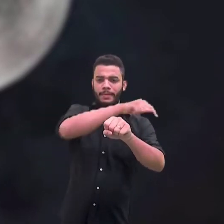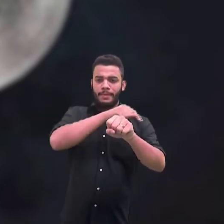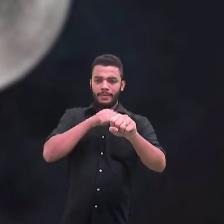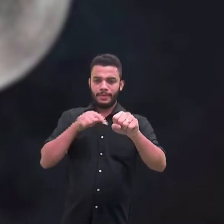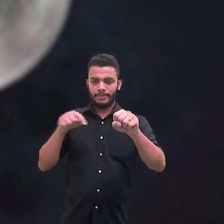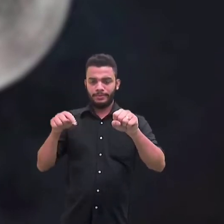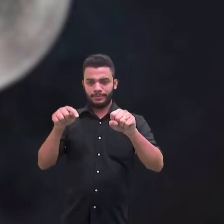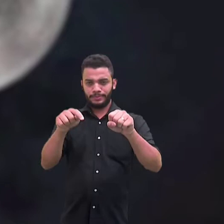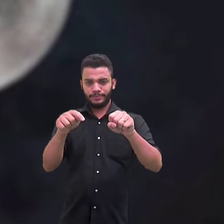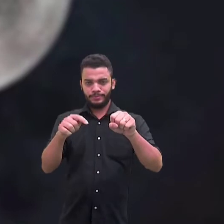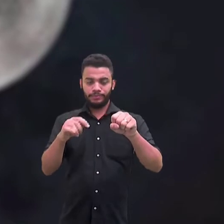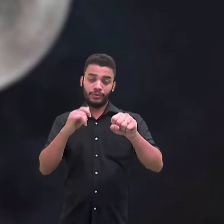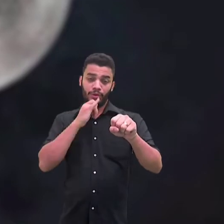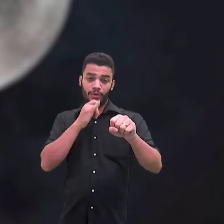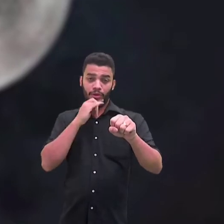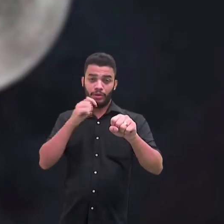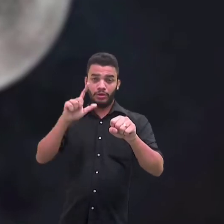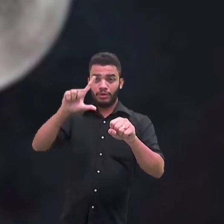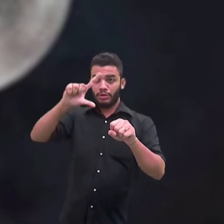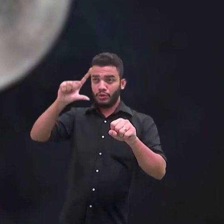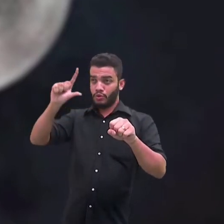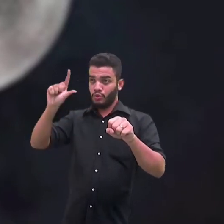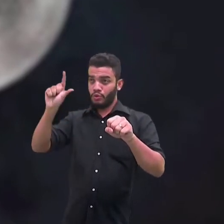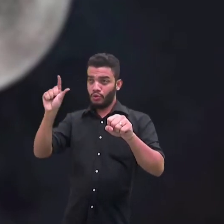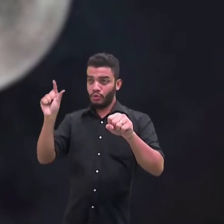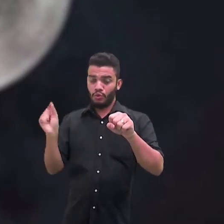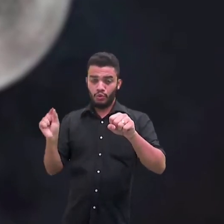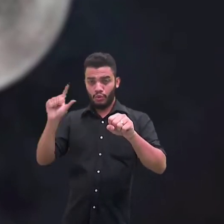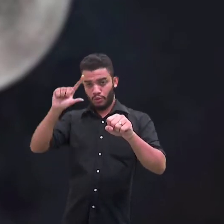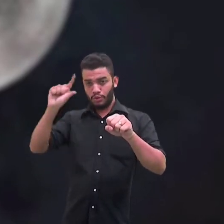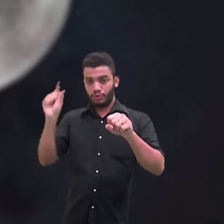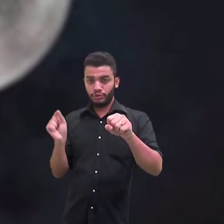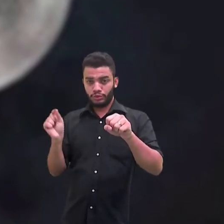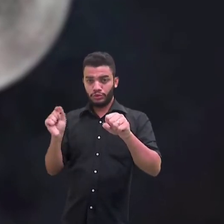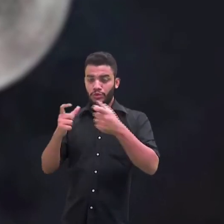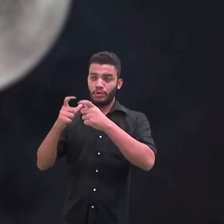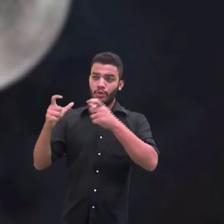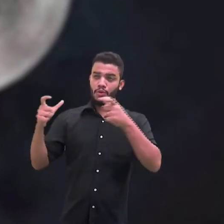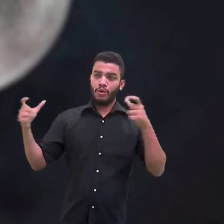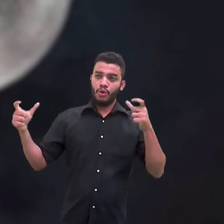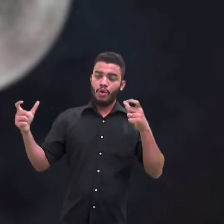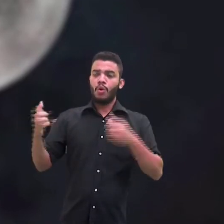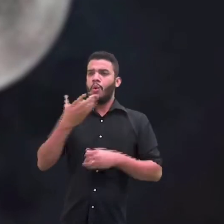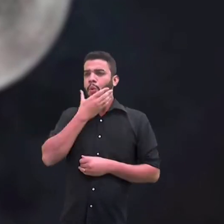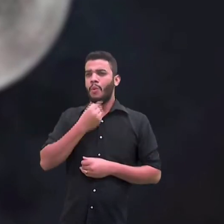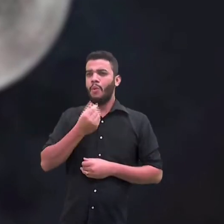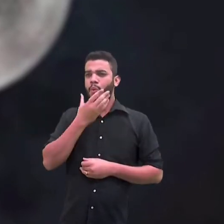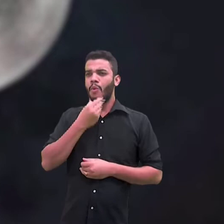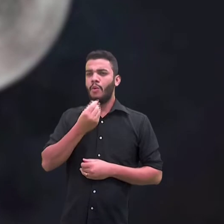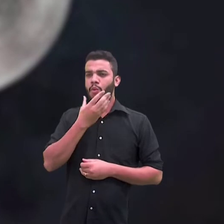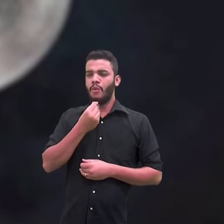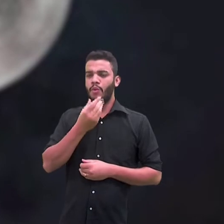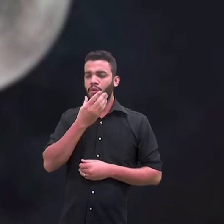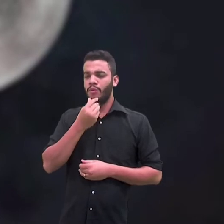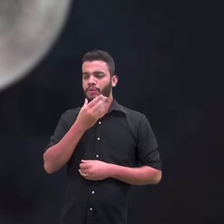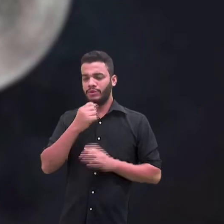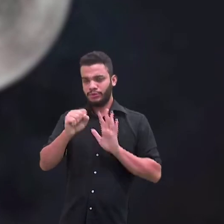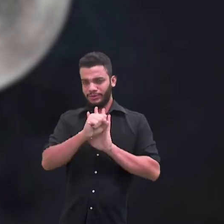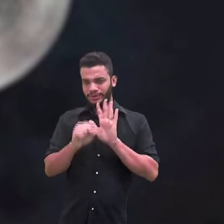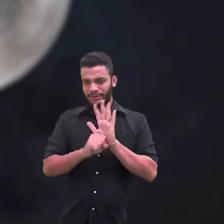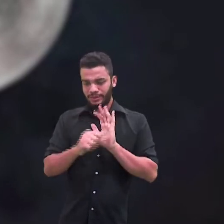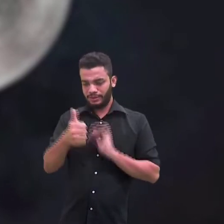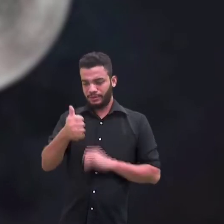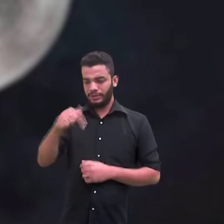são consideradas as luas galileianas. Foram avistadas pela primeira vez no século XVII pelo